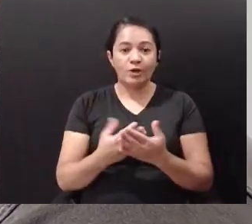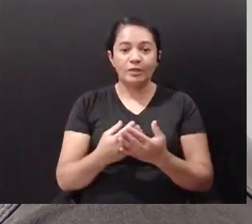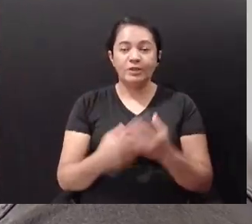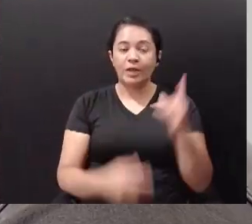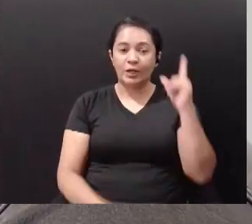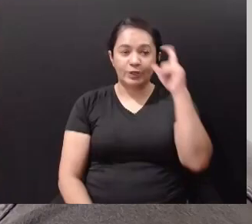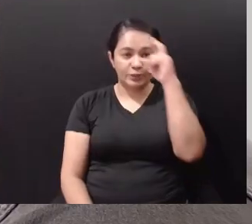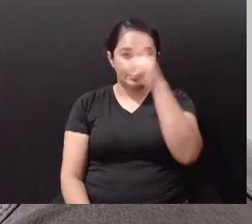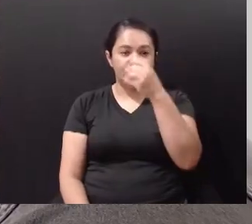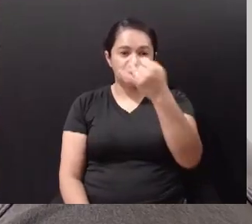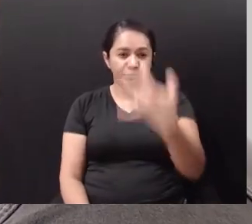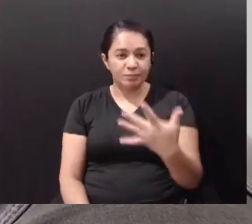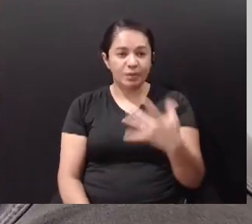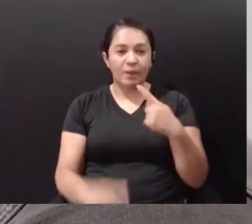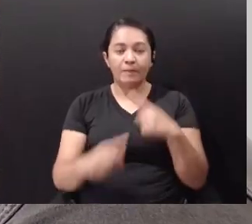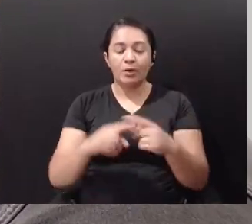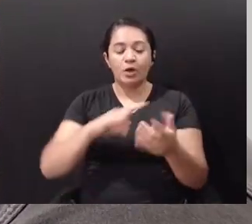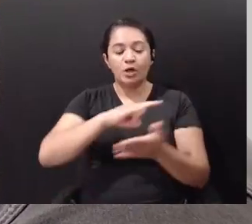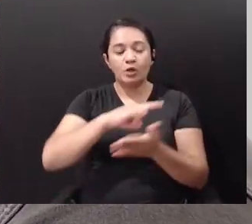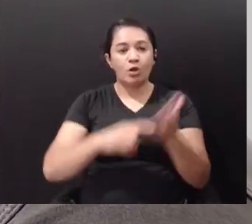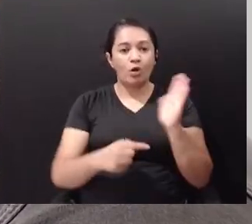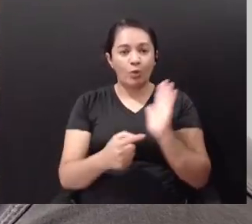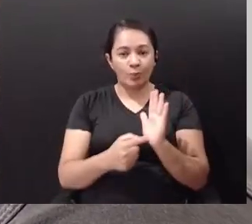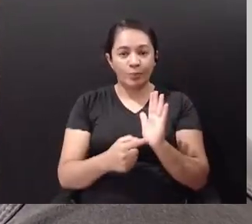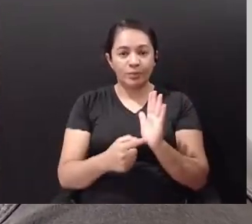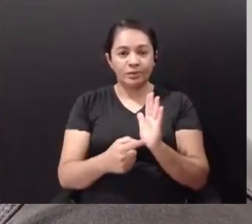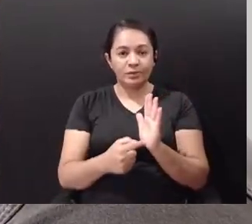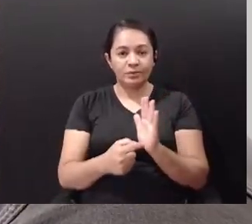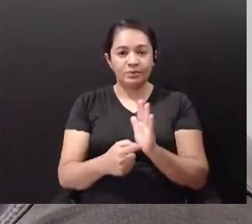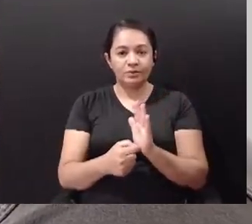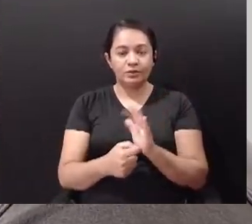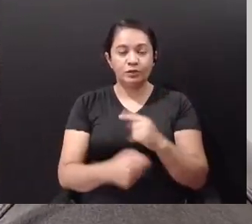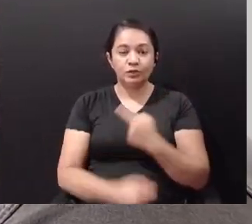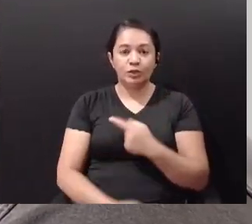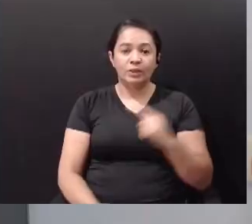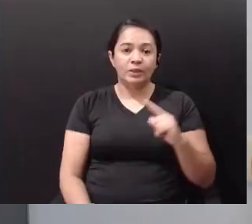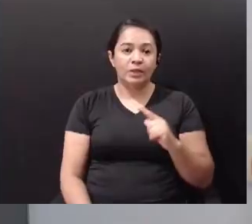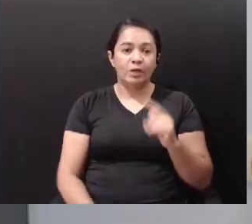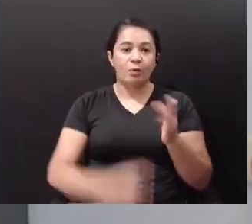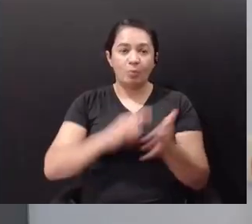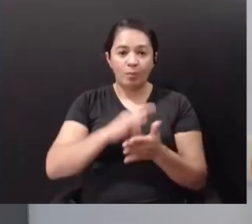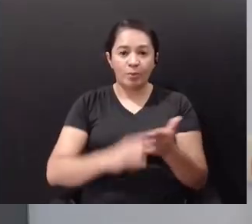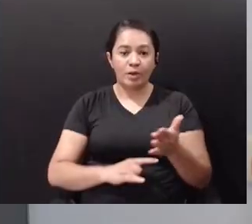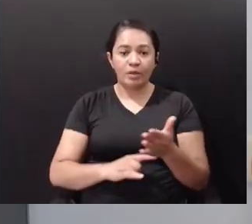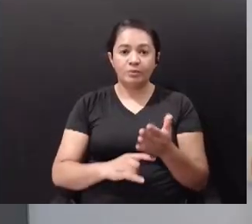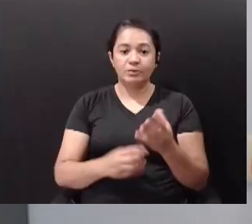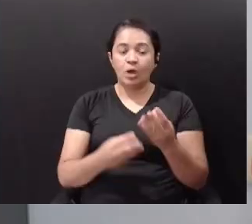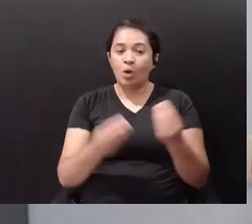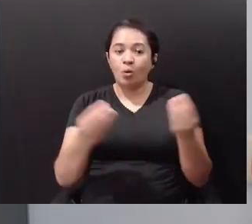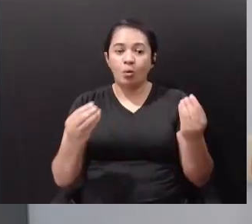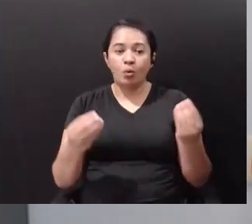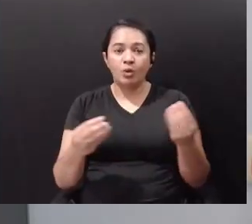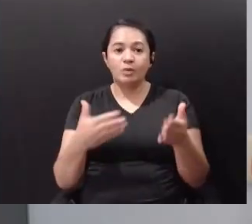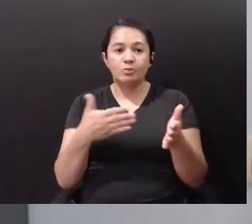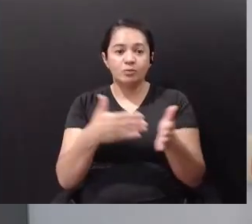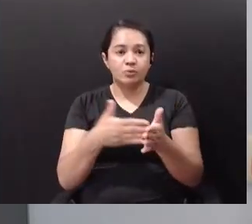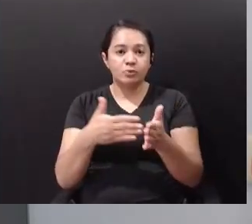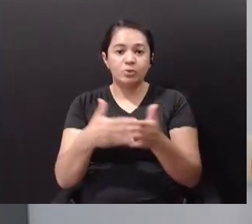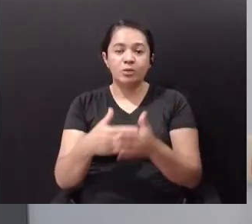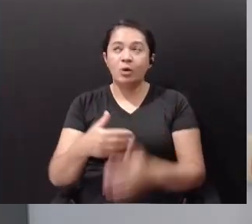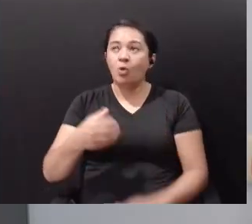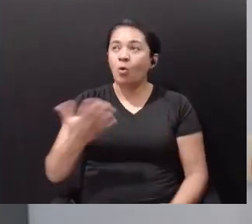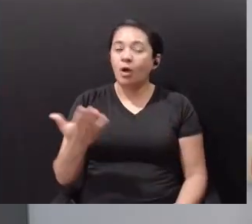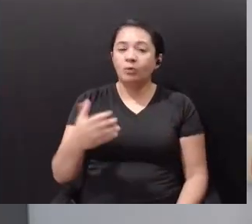própria documentação em relação a Campinas, por mais que nós tenhamos uma documentação farta, delimitar, estabelecer qual foi de fato a